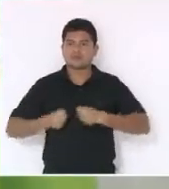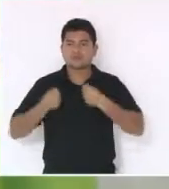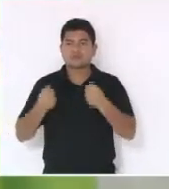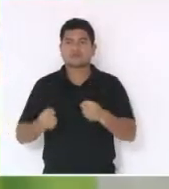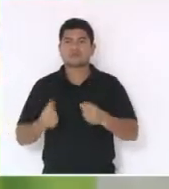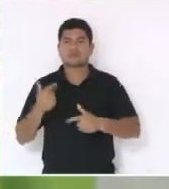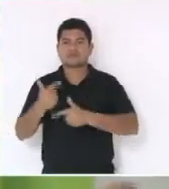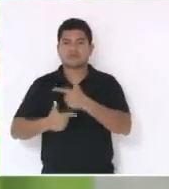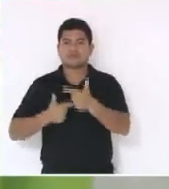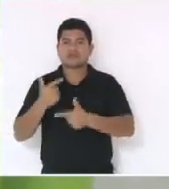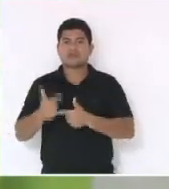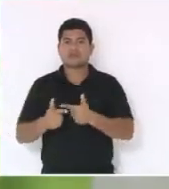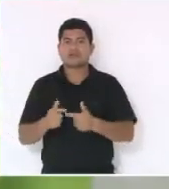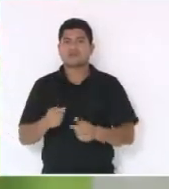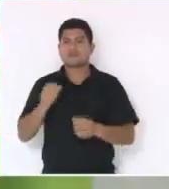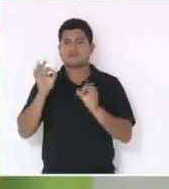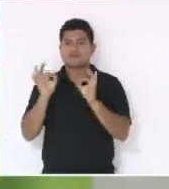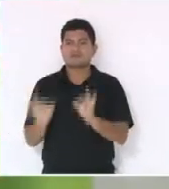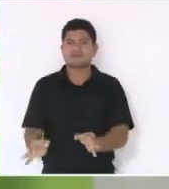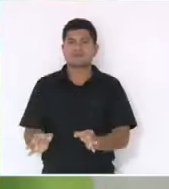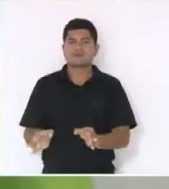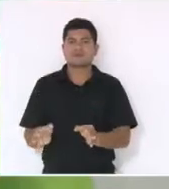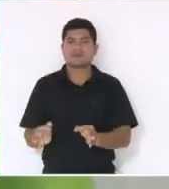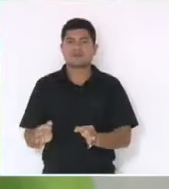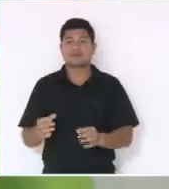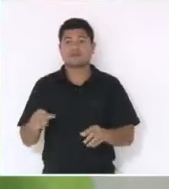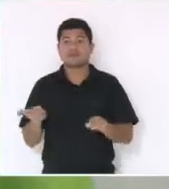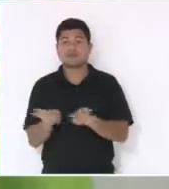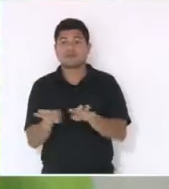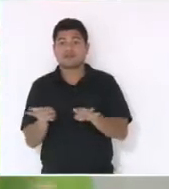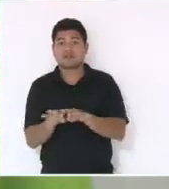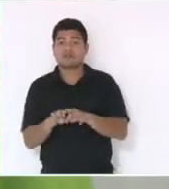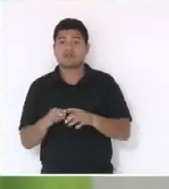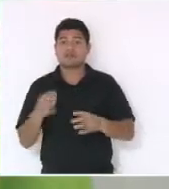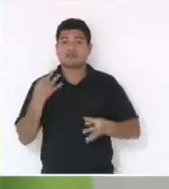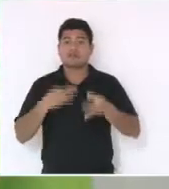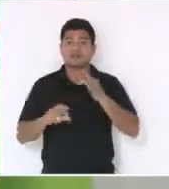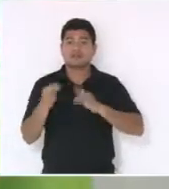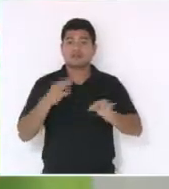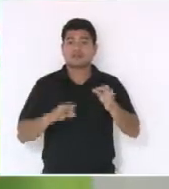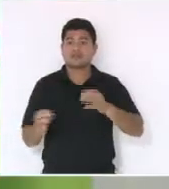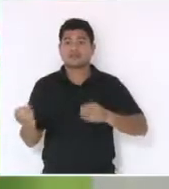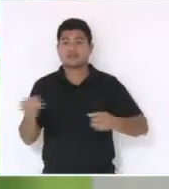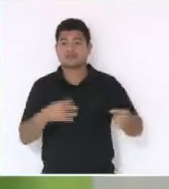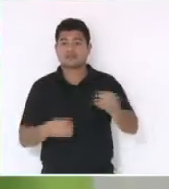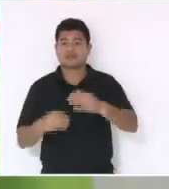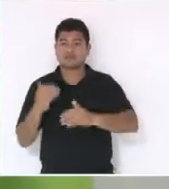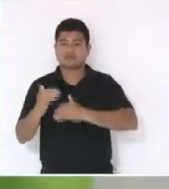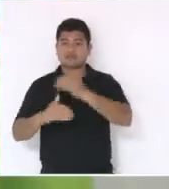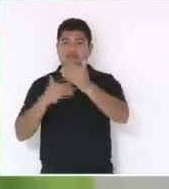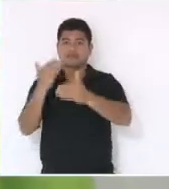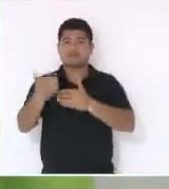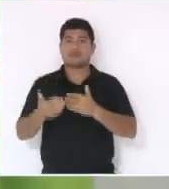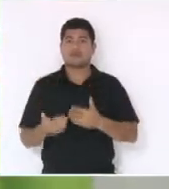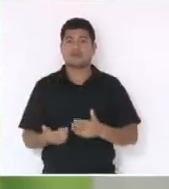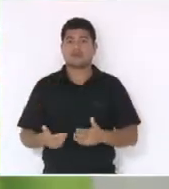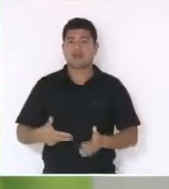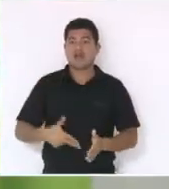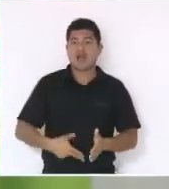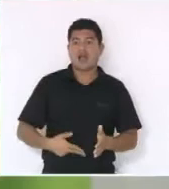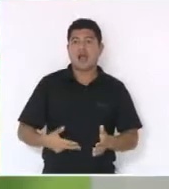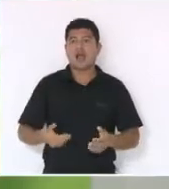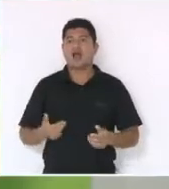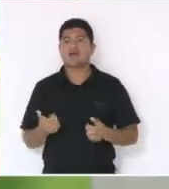apoio dessas questões tecnológicas, questões de viatura, de armamento, nós conseguimos ter uma